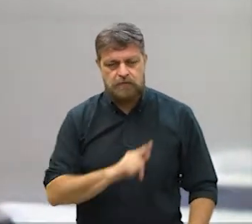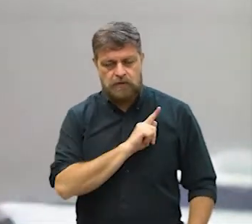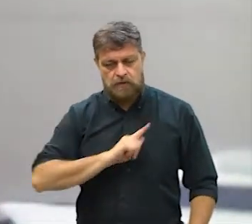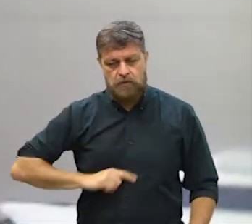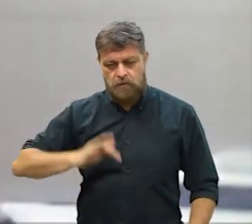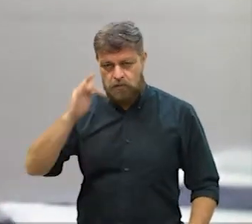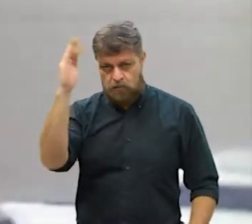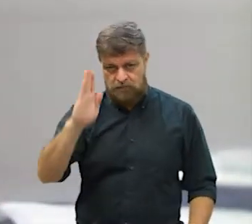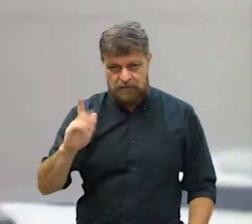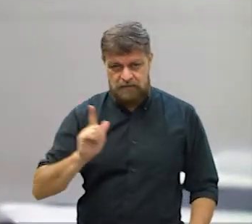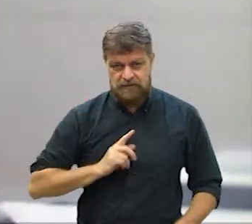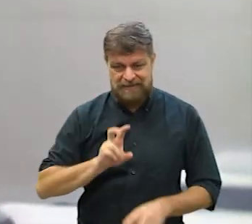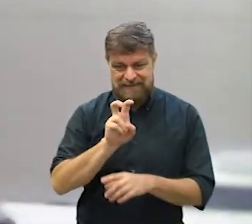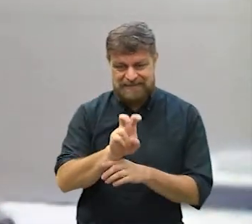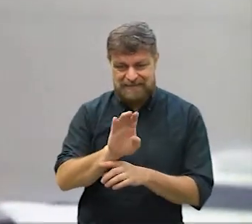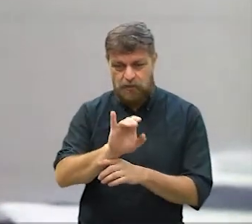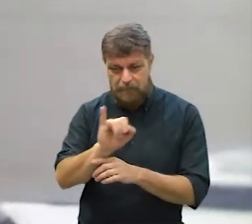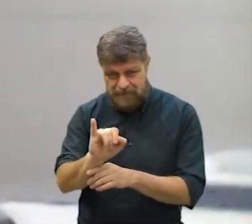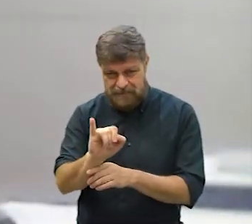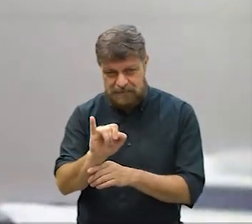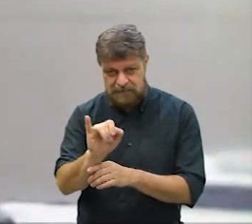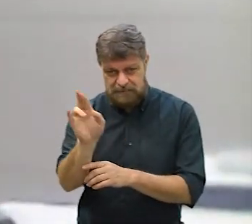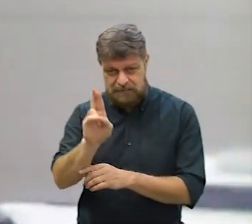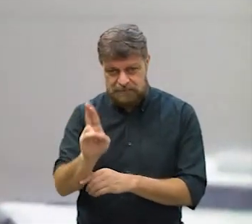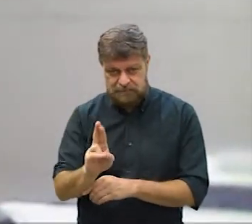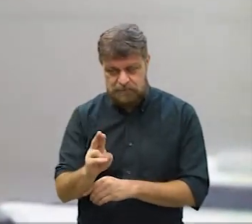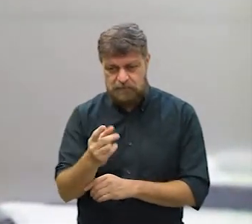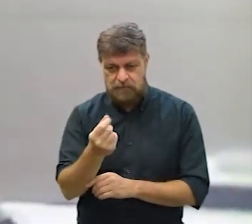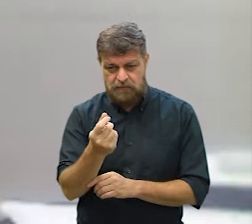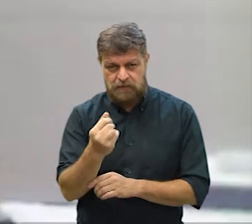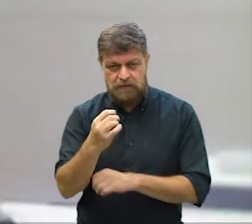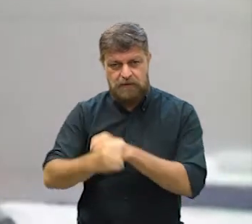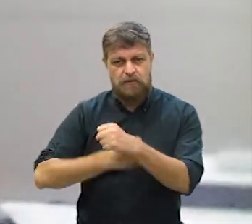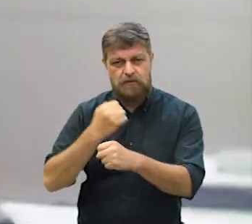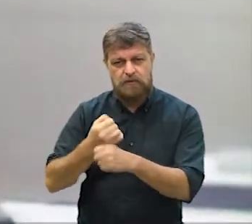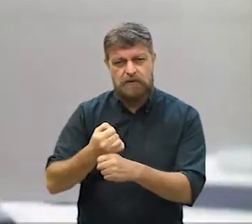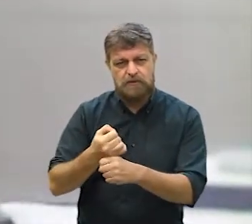colocou à disposição 5 bilhões no orçamento de